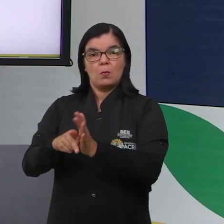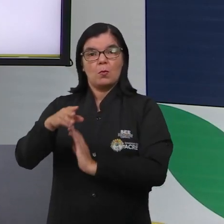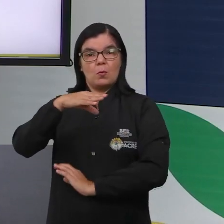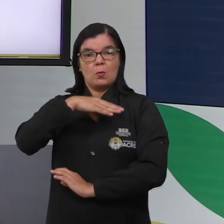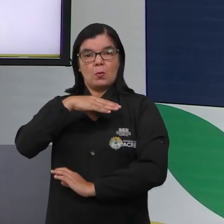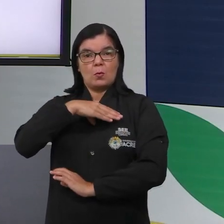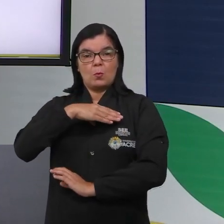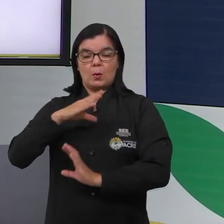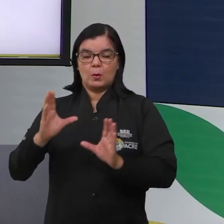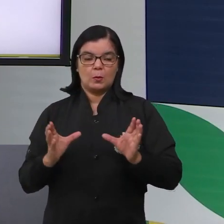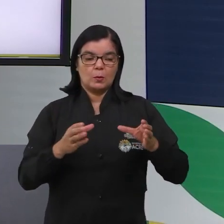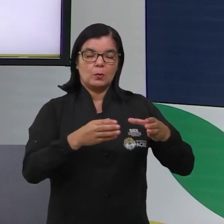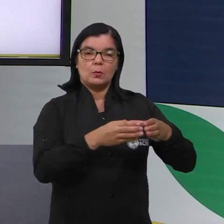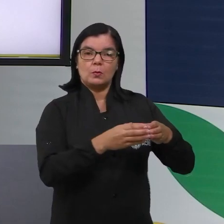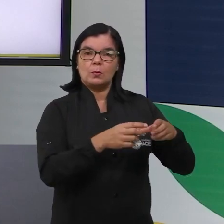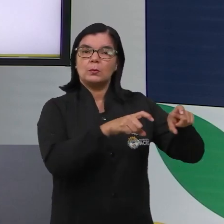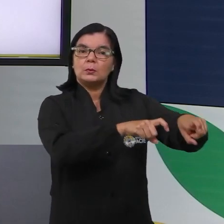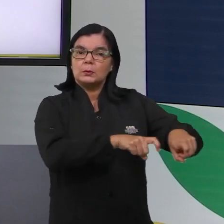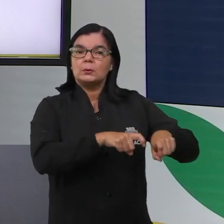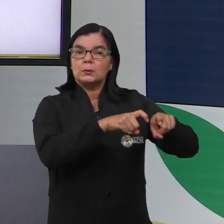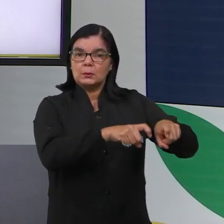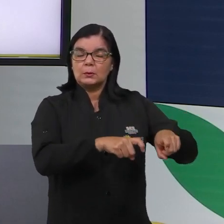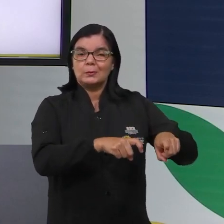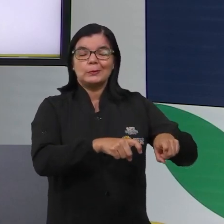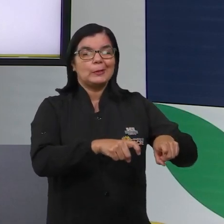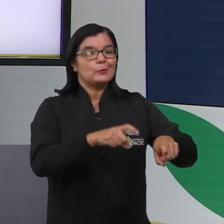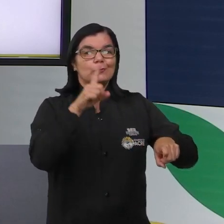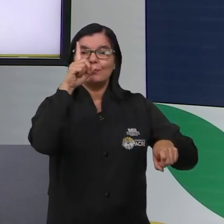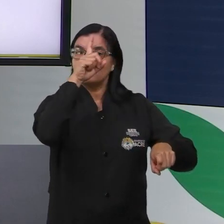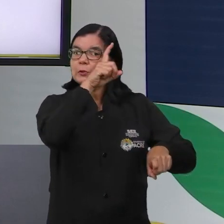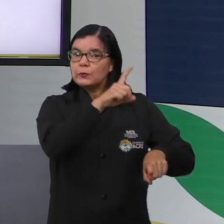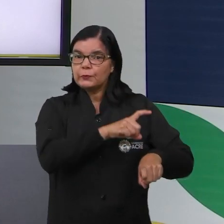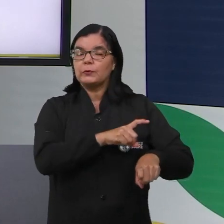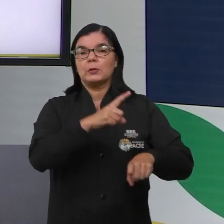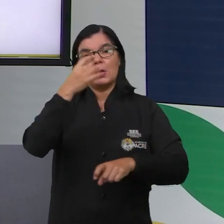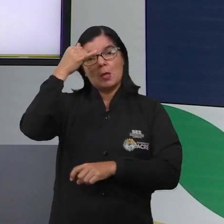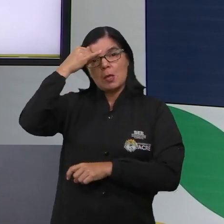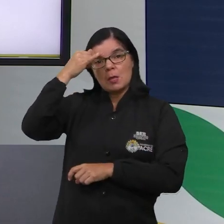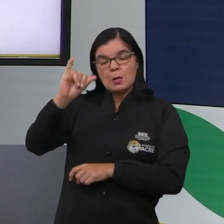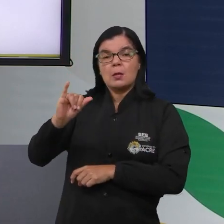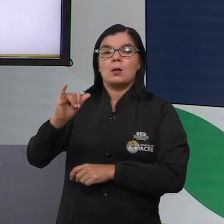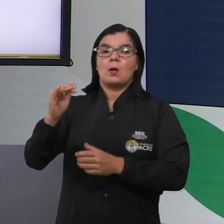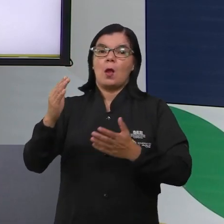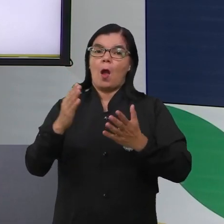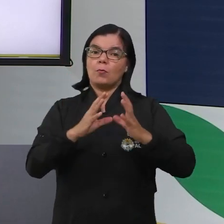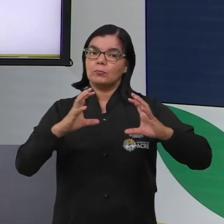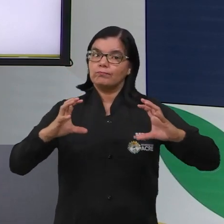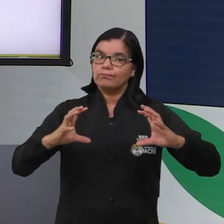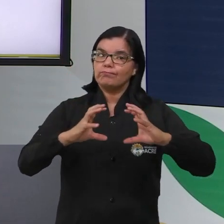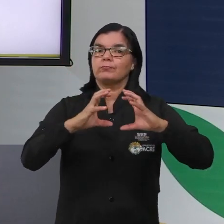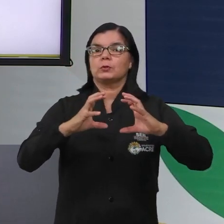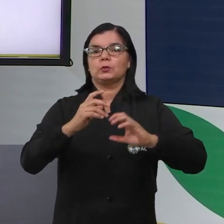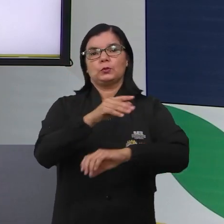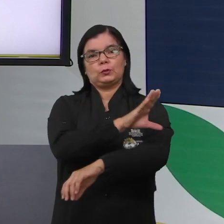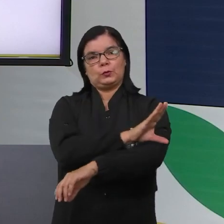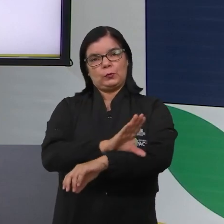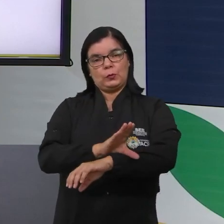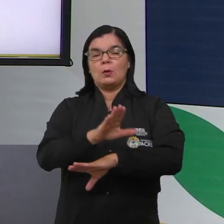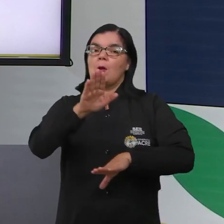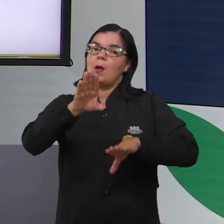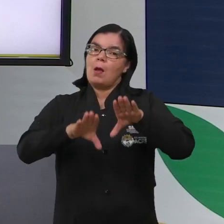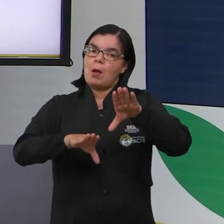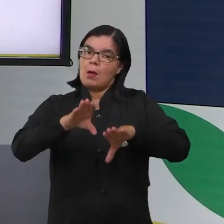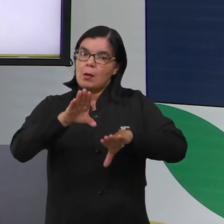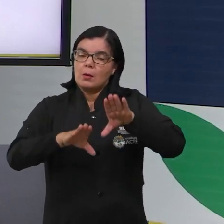outro grupo que é rural, é impossível que a gente evite algum choque cultural. E muitas